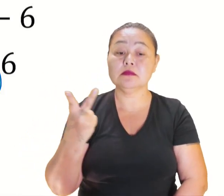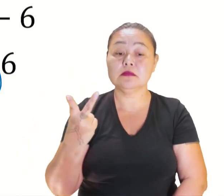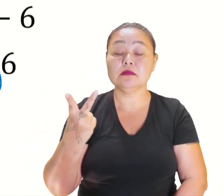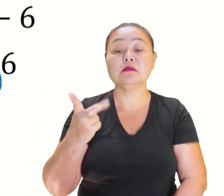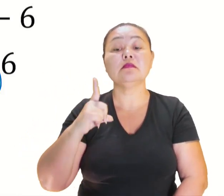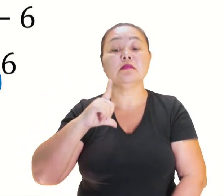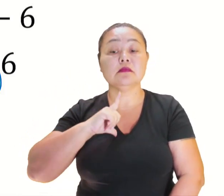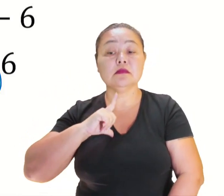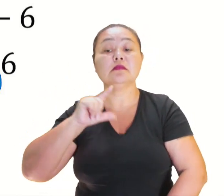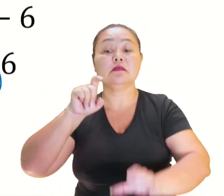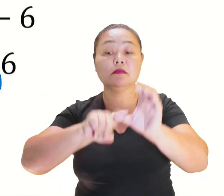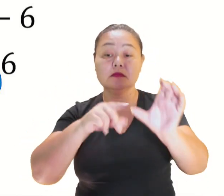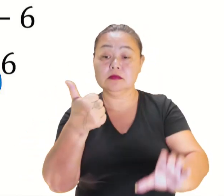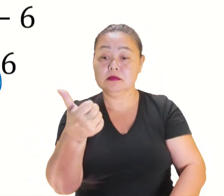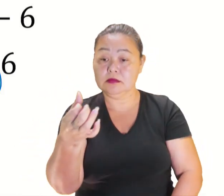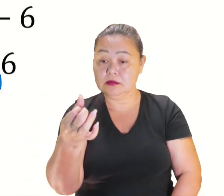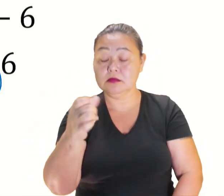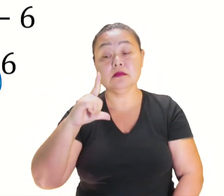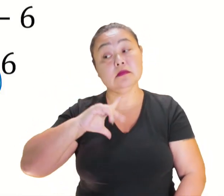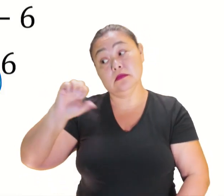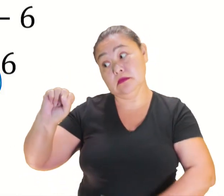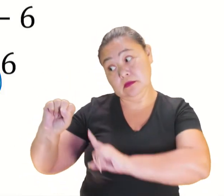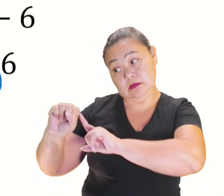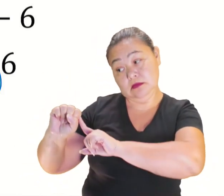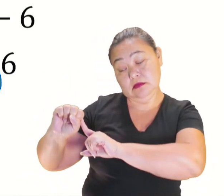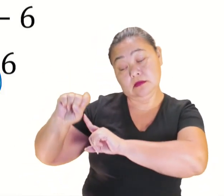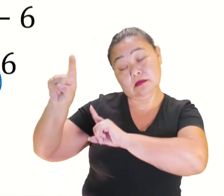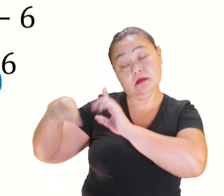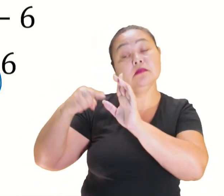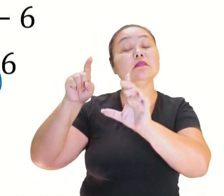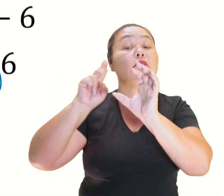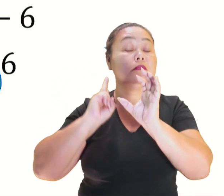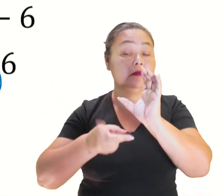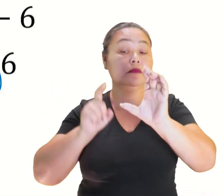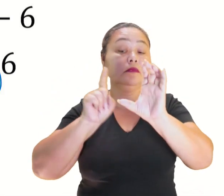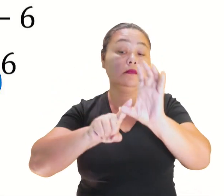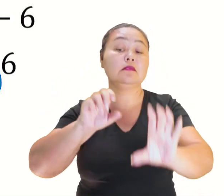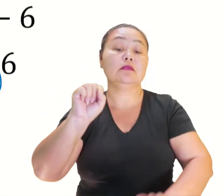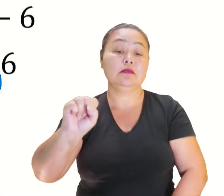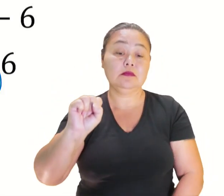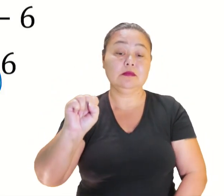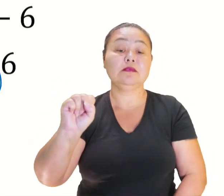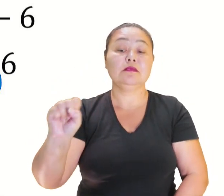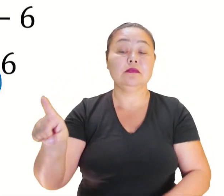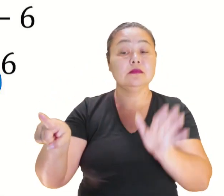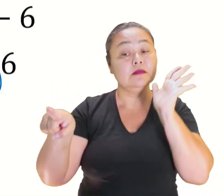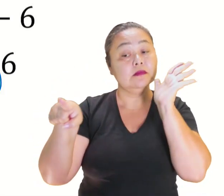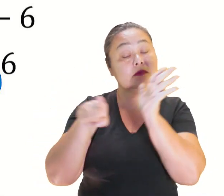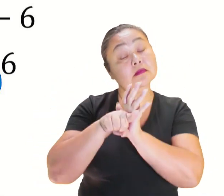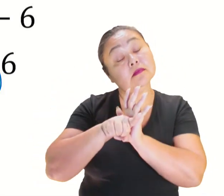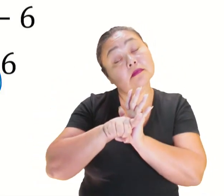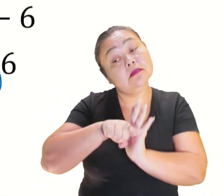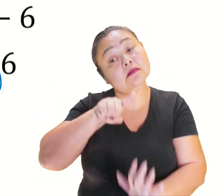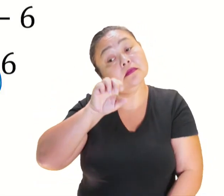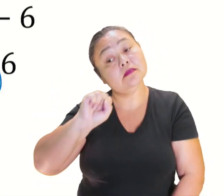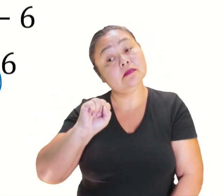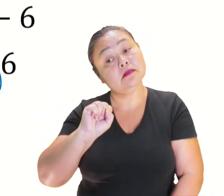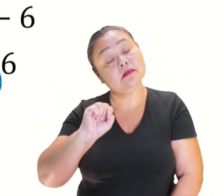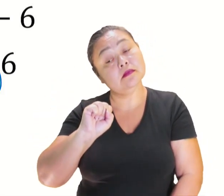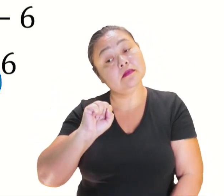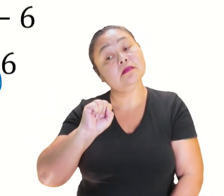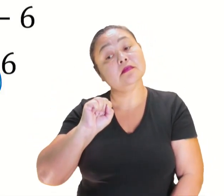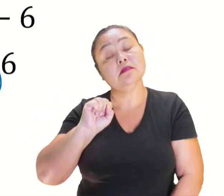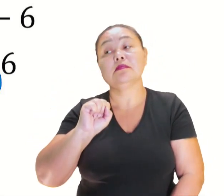Eu devo 16, mas eu tenho 8. Eu vou ficar devendo 8 ainda, né? Então, infelizmente, eu vou ficar